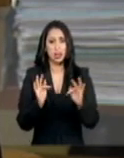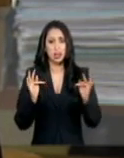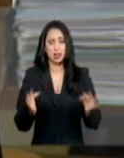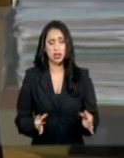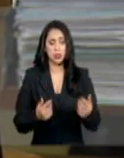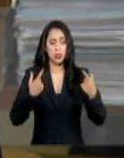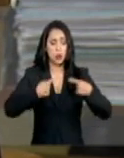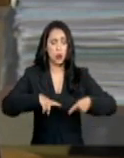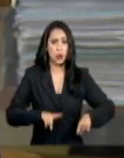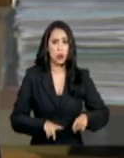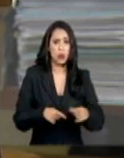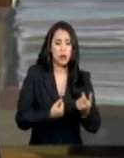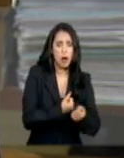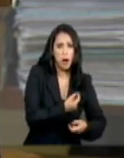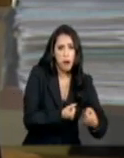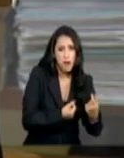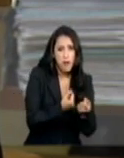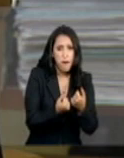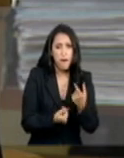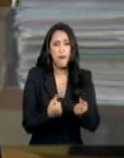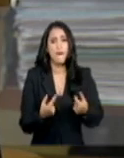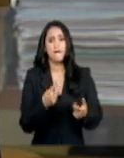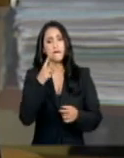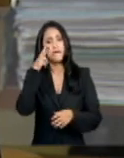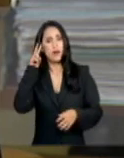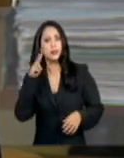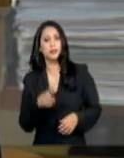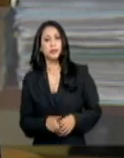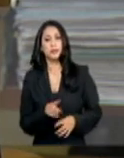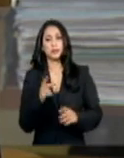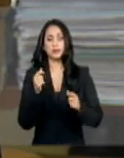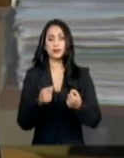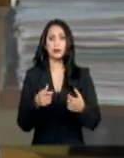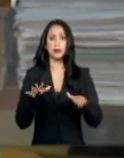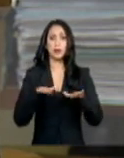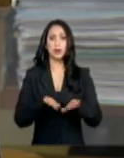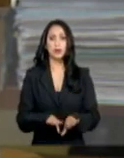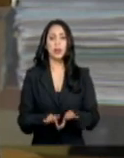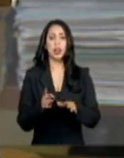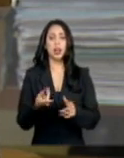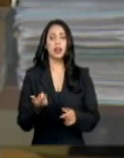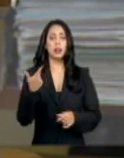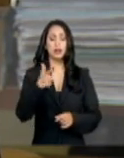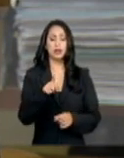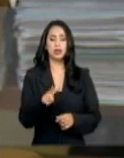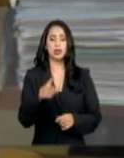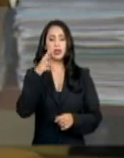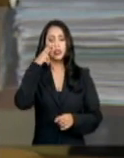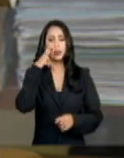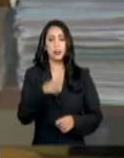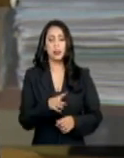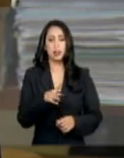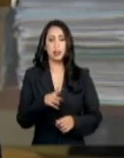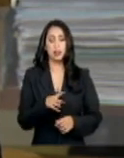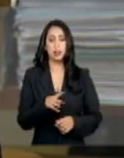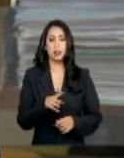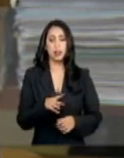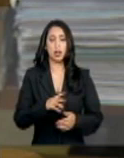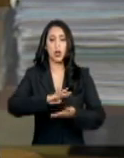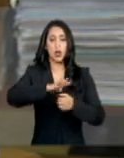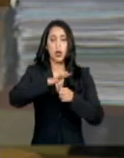dinheiro e após a expansão desse objeto deve incorporar novas ameaças e riscos emergentes de repressão ao